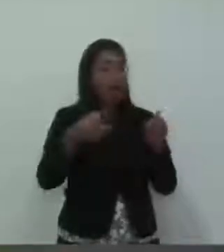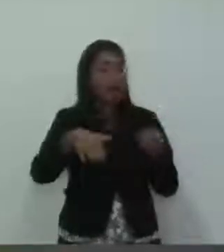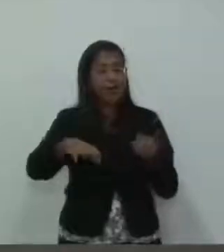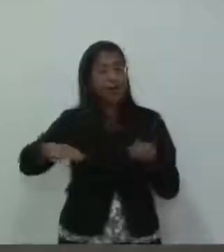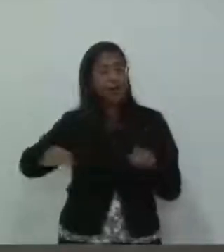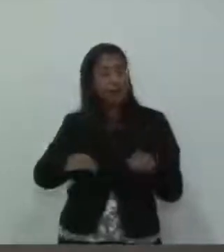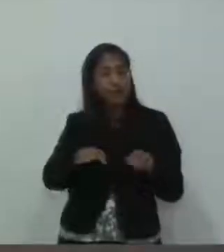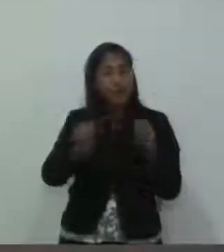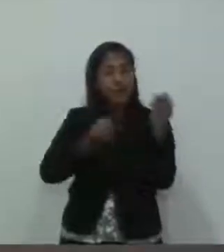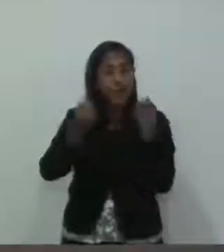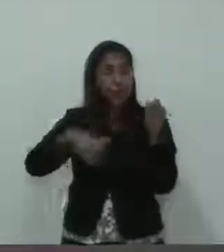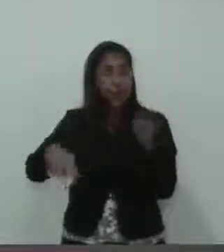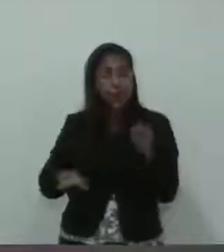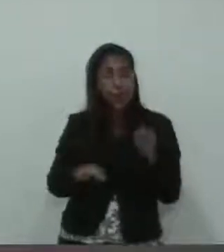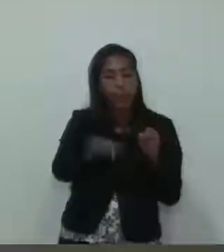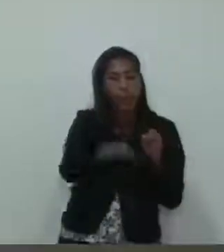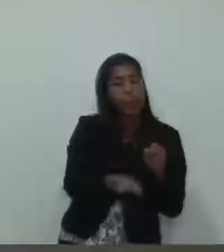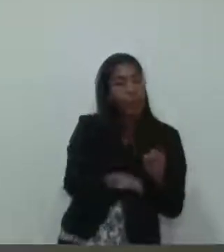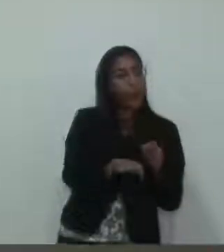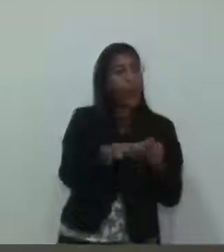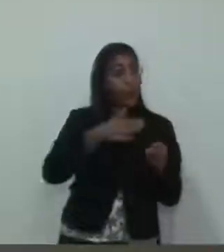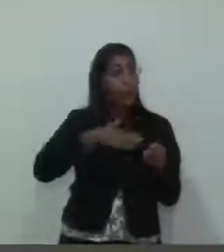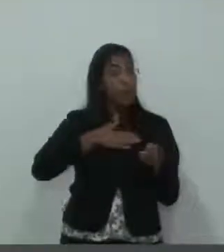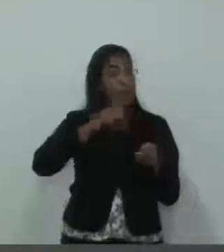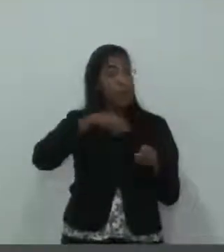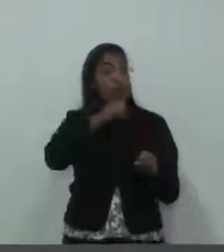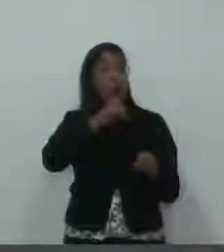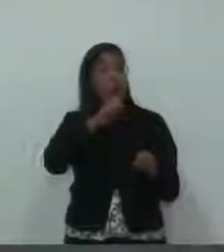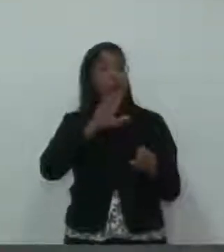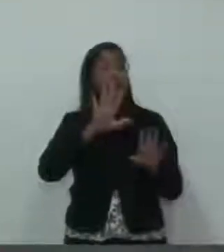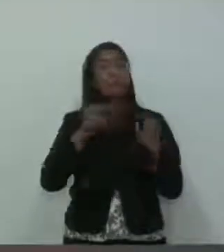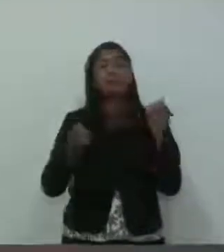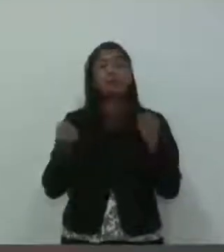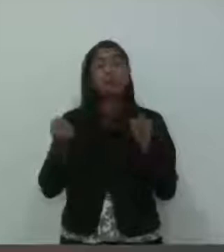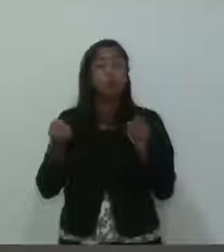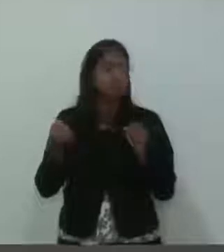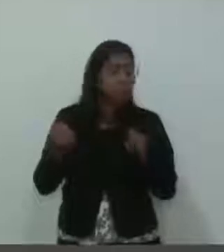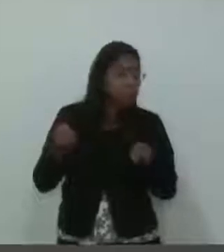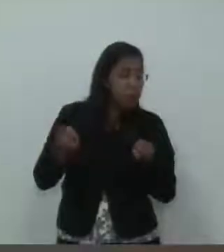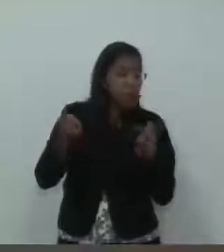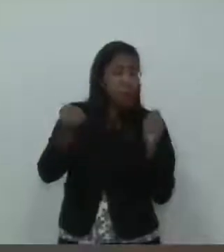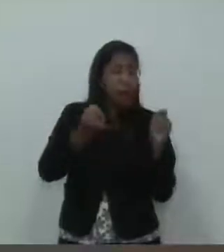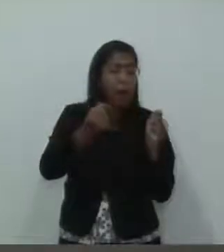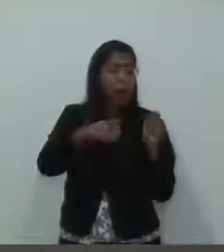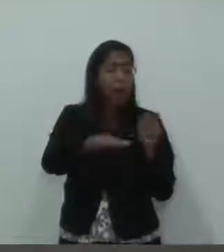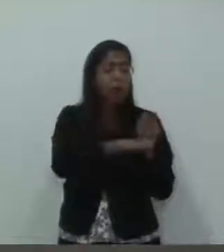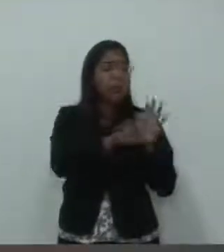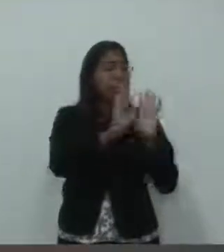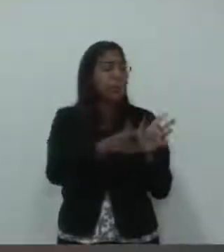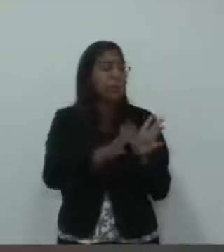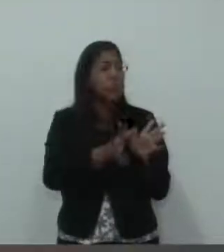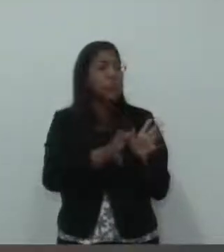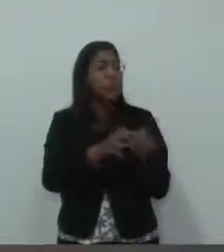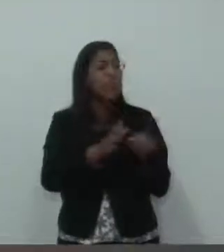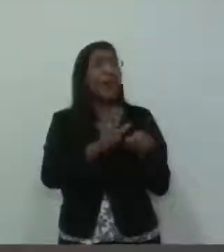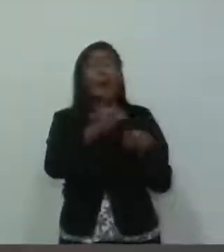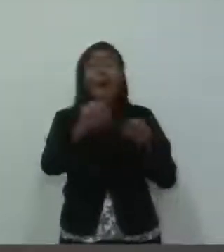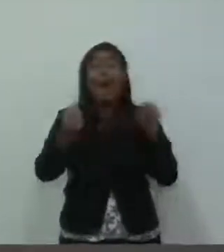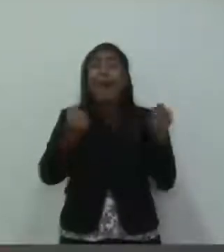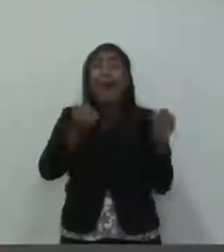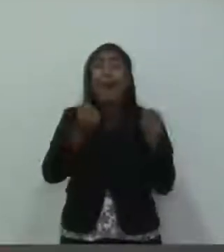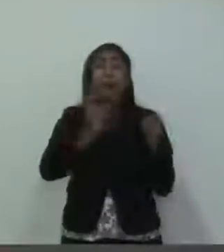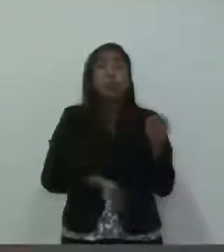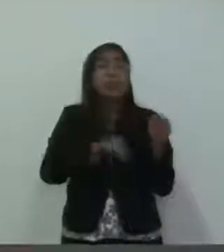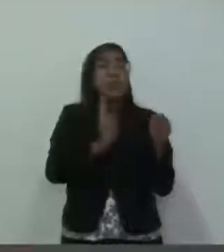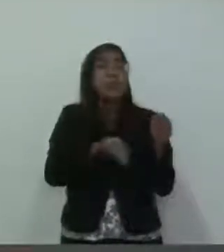mas por que eu vou lá, está sempre o mesmo carro naquela vaga? Precisa pensar sobre isso. Possibilidade de usar, de repente, um